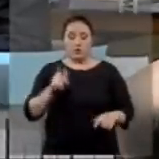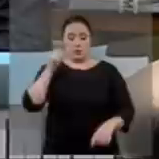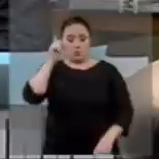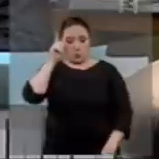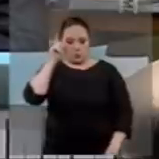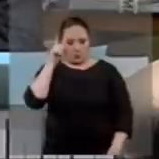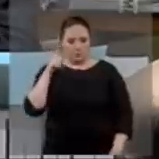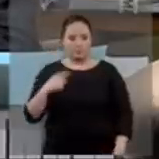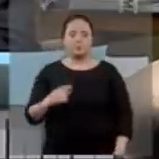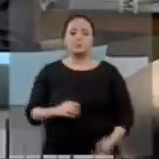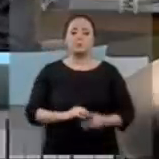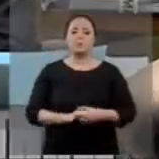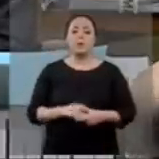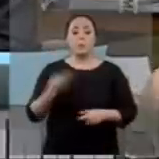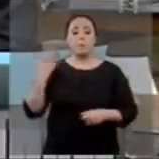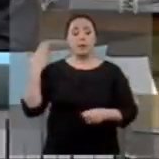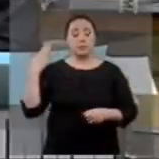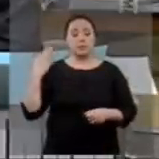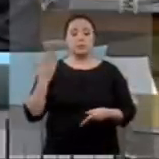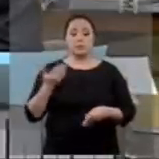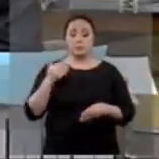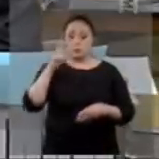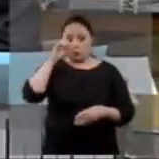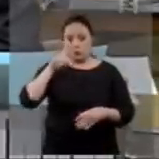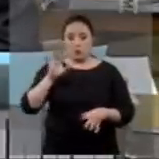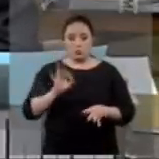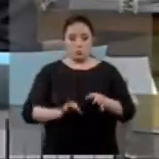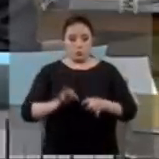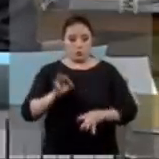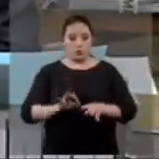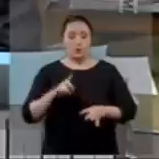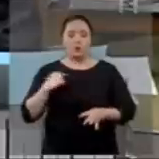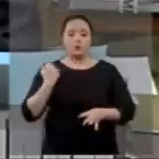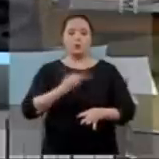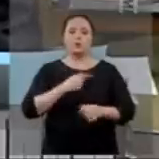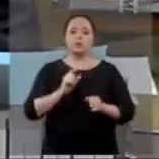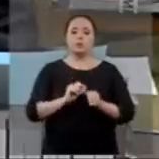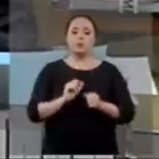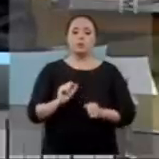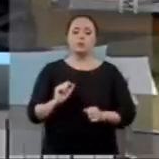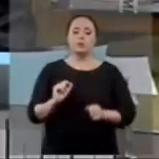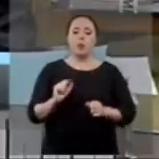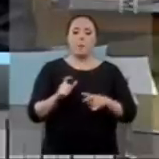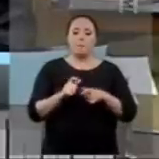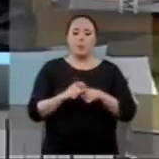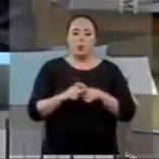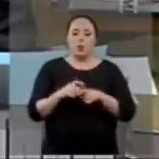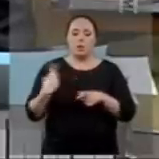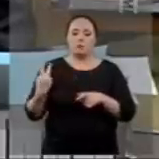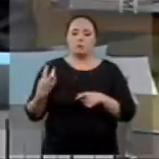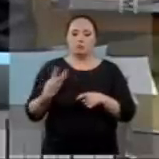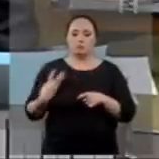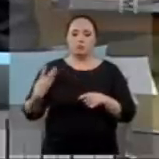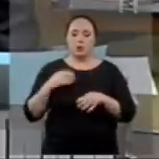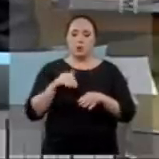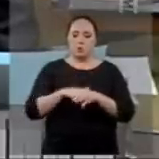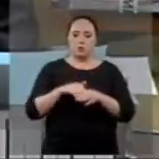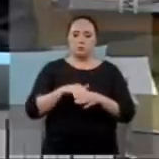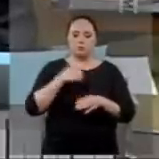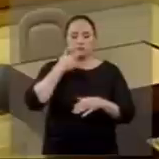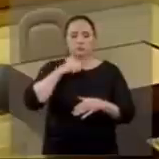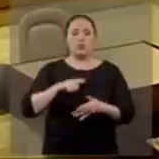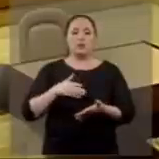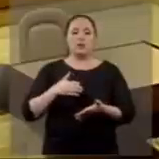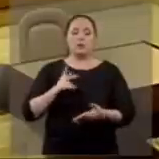Mendes. Naquela ocasião, nós compusemos a corrente minoritária que dava